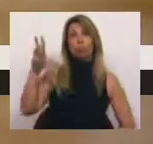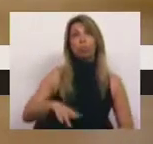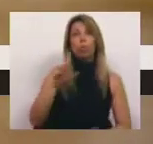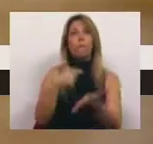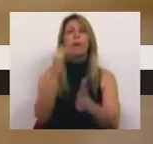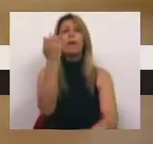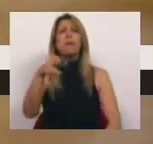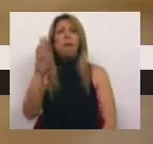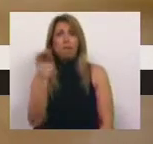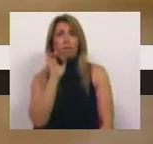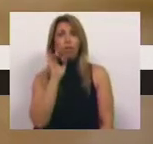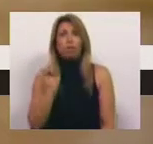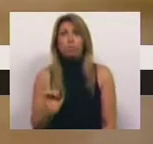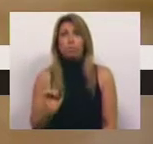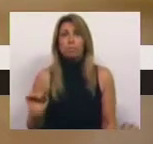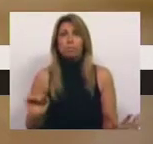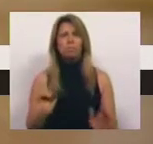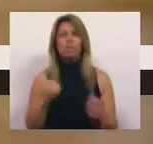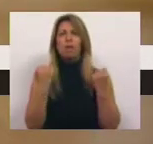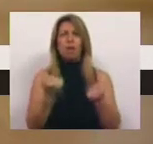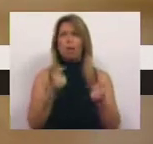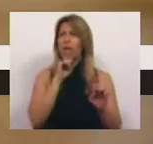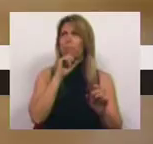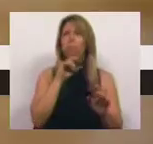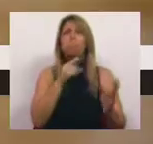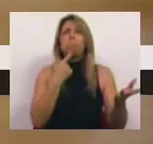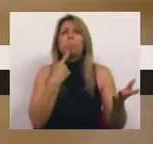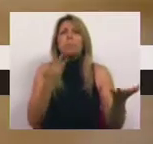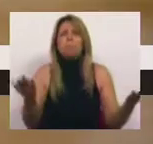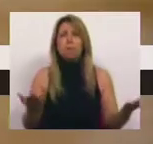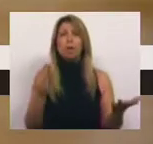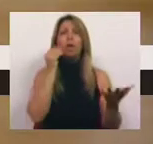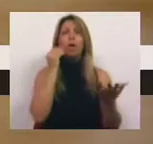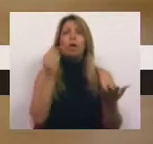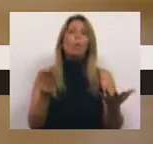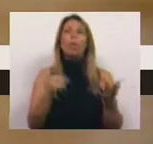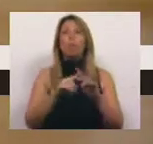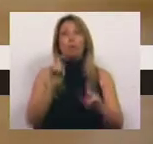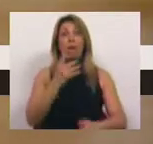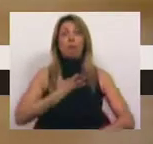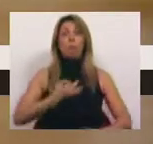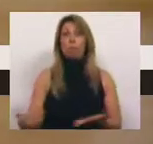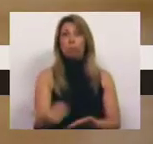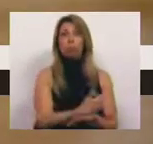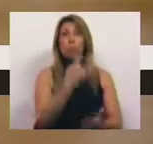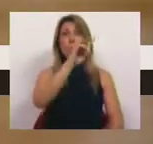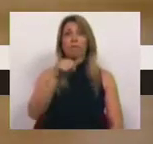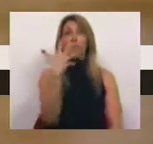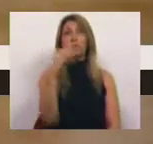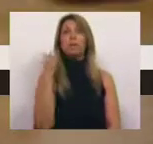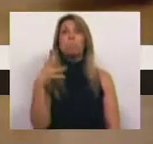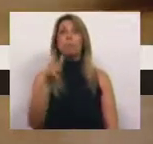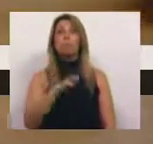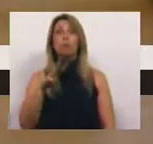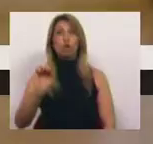não entendem, ninguém consegue perceber como é que uma empresa como a EDP, que apresenta lucros acima dos 1,5 mil milhões de euros,